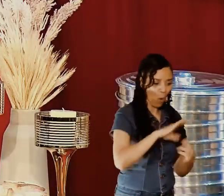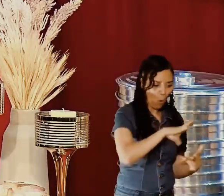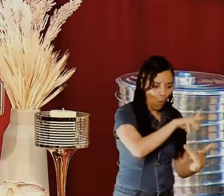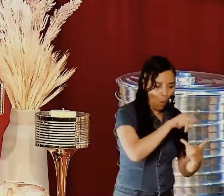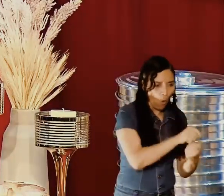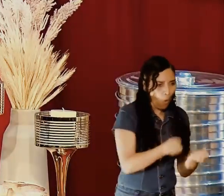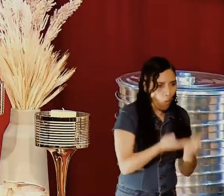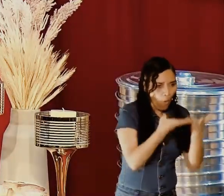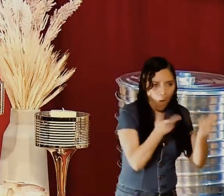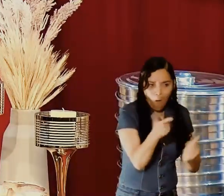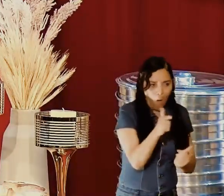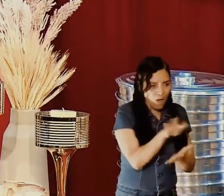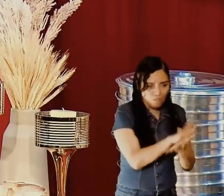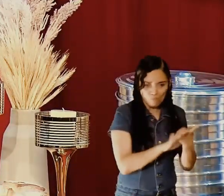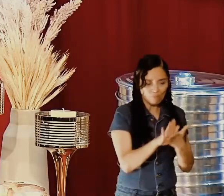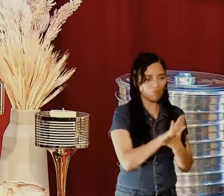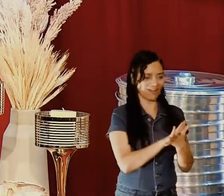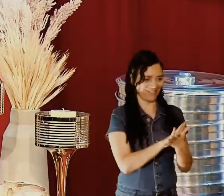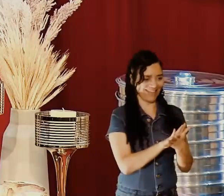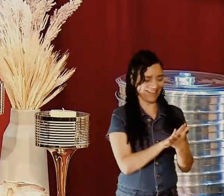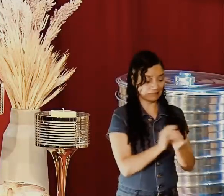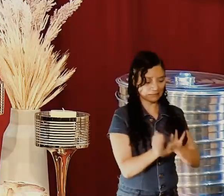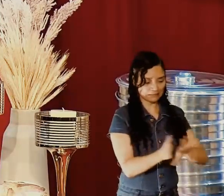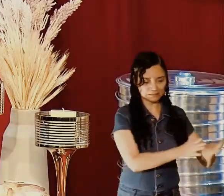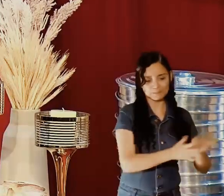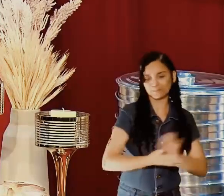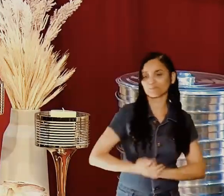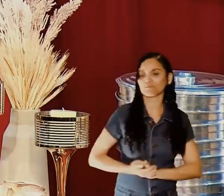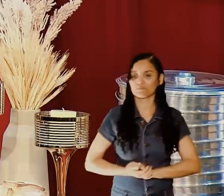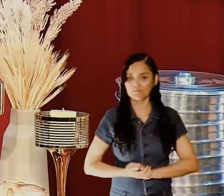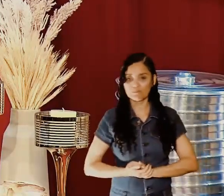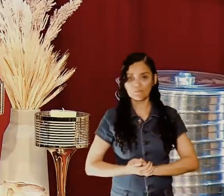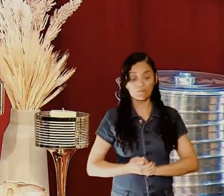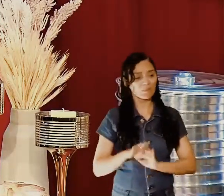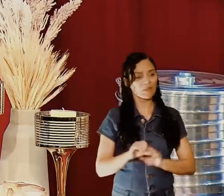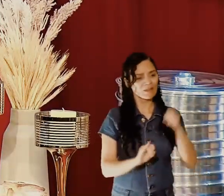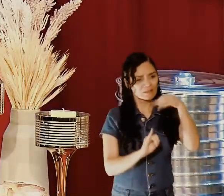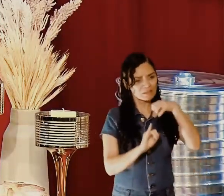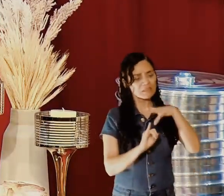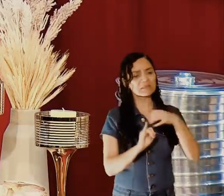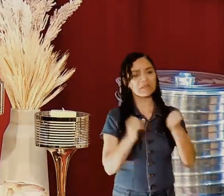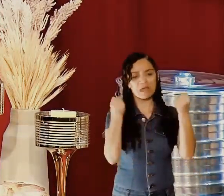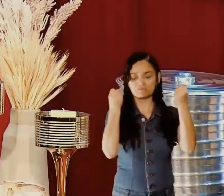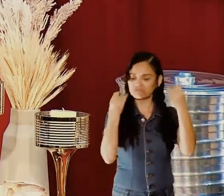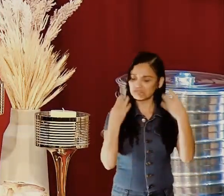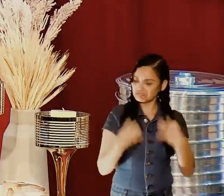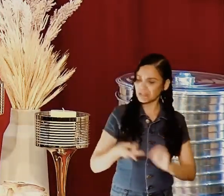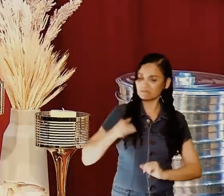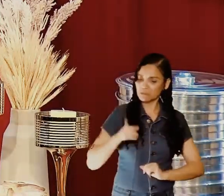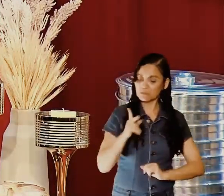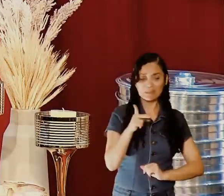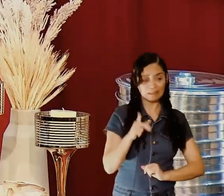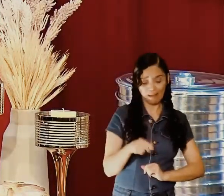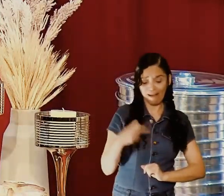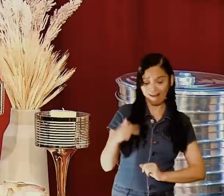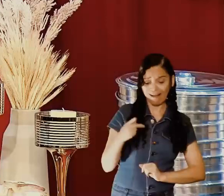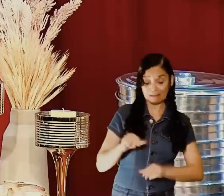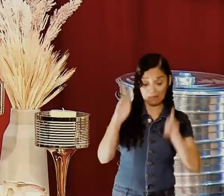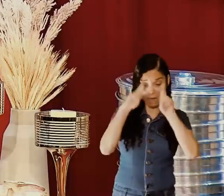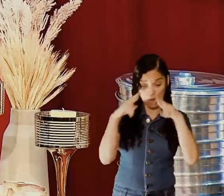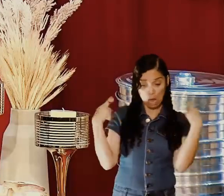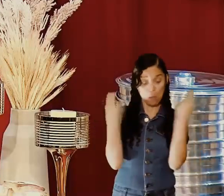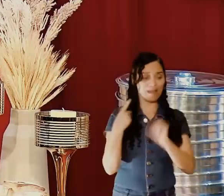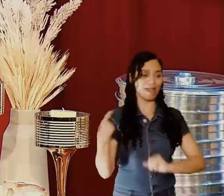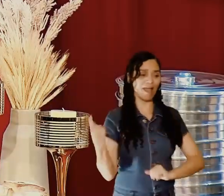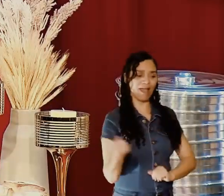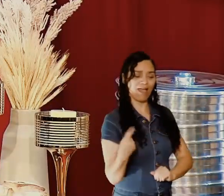se você continuar no texto de Isaías, ele vai dizer que este reino não tem fim, não terá fim. Essa pessoa, ela